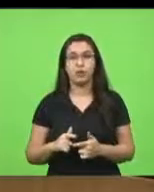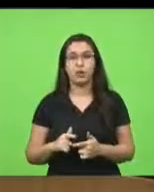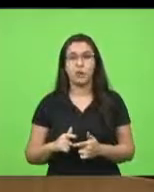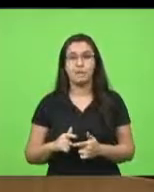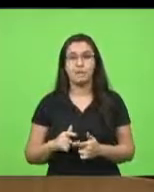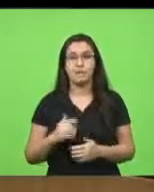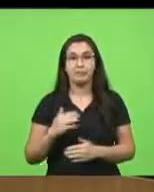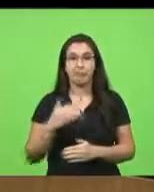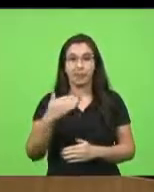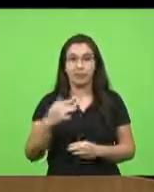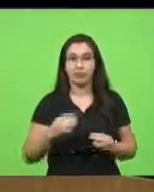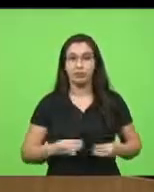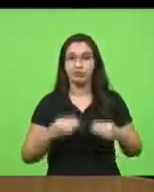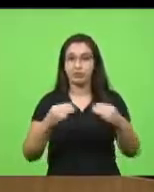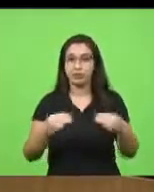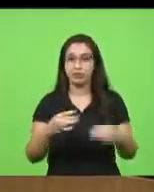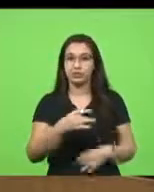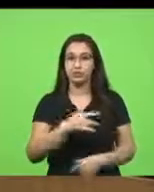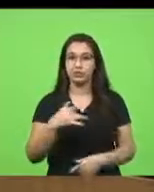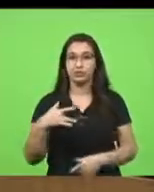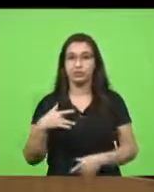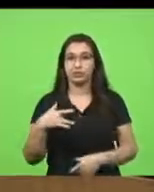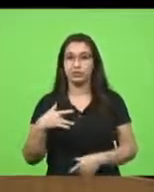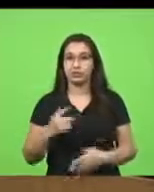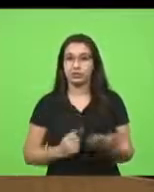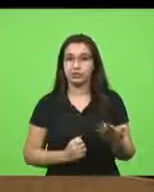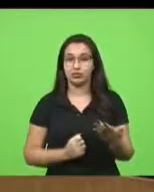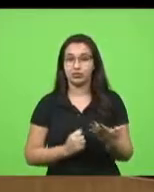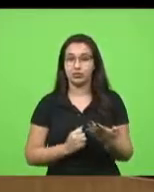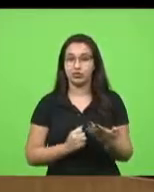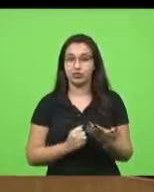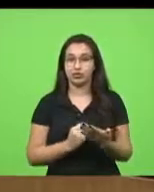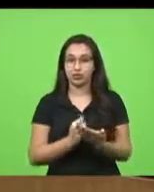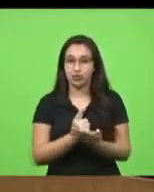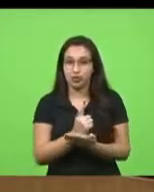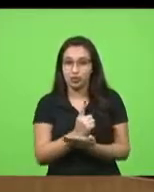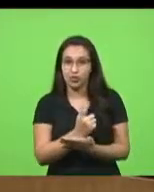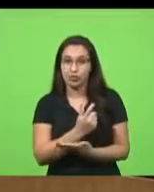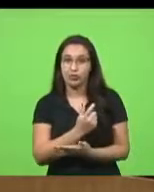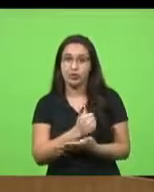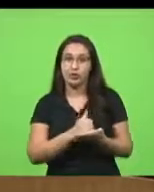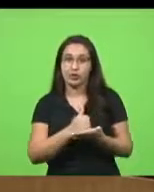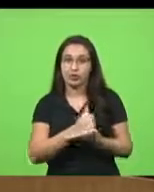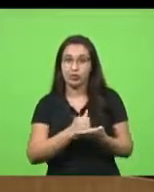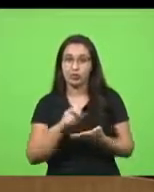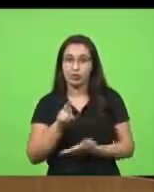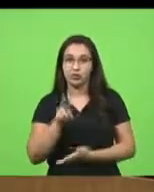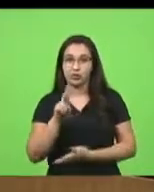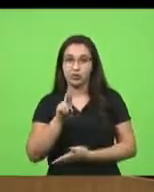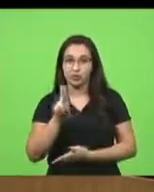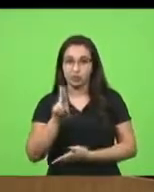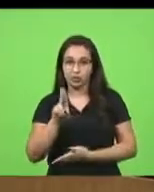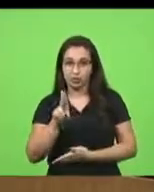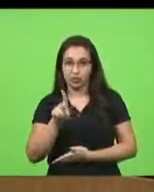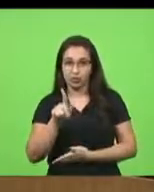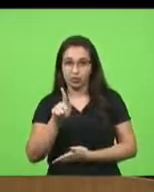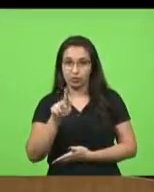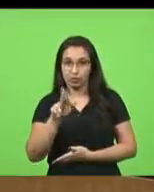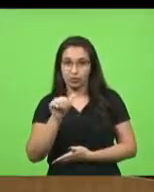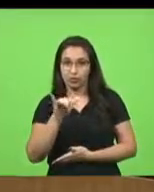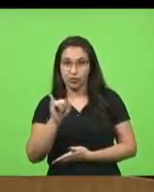depois o Ministério da Saúde adquirir medicamentos do Uruguai, inclusive, já que a indústria nacional não estava dando